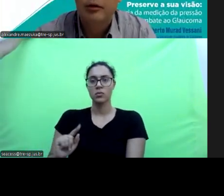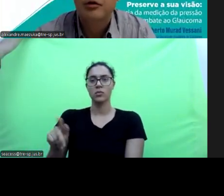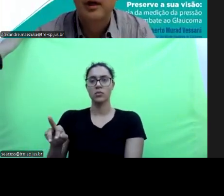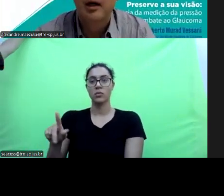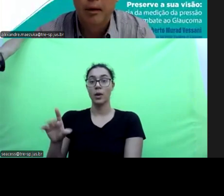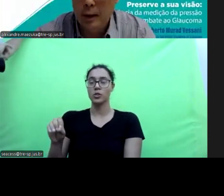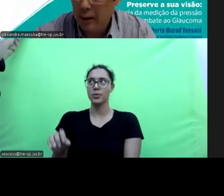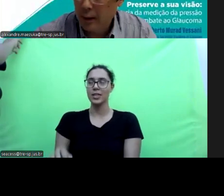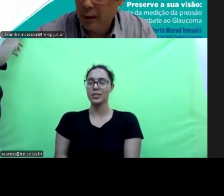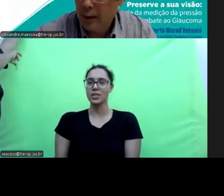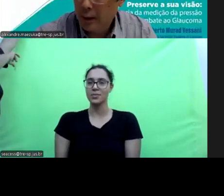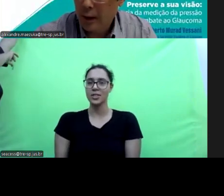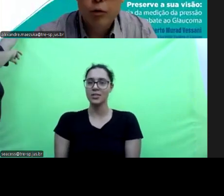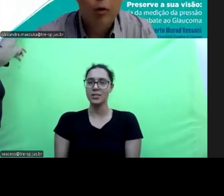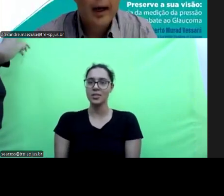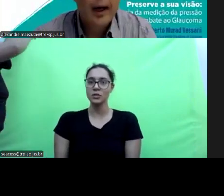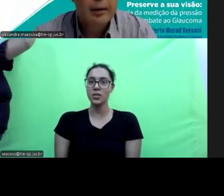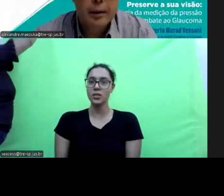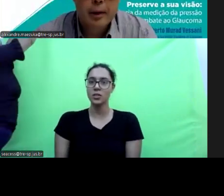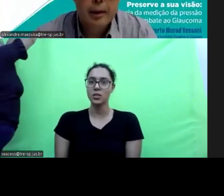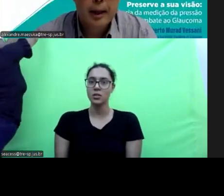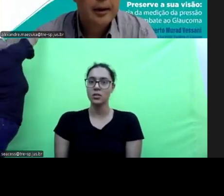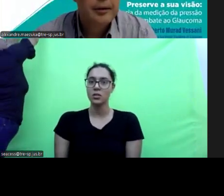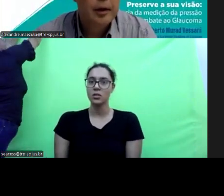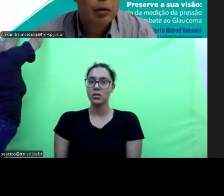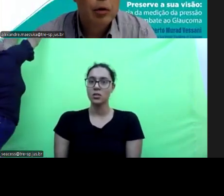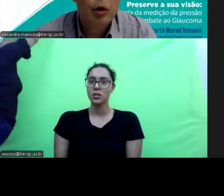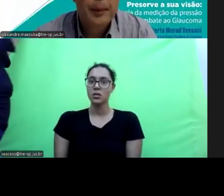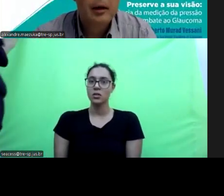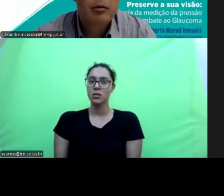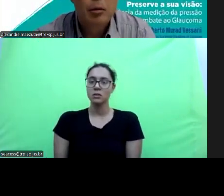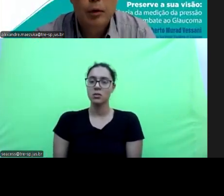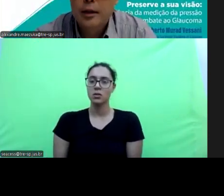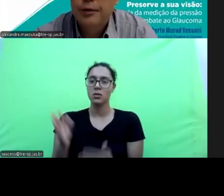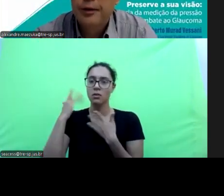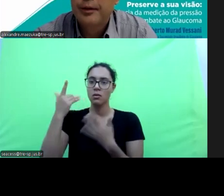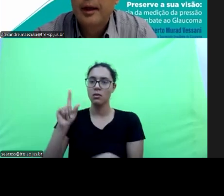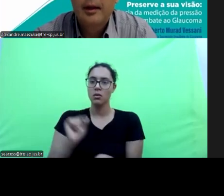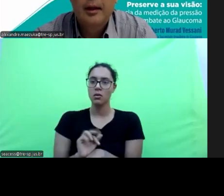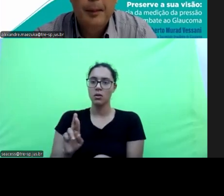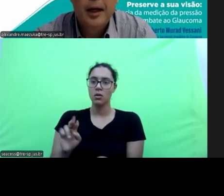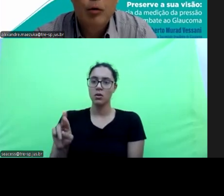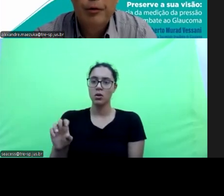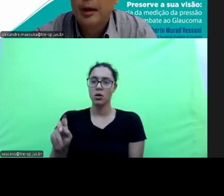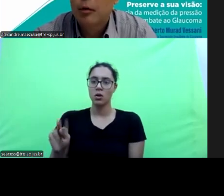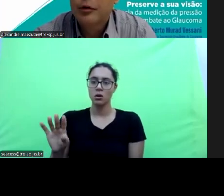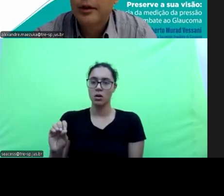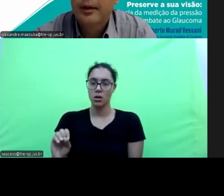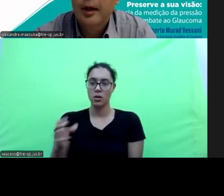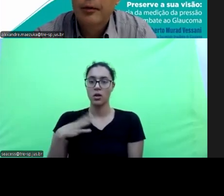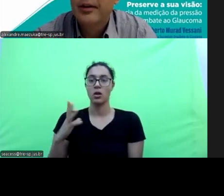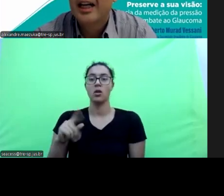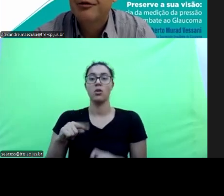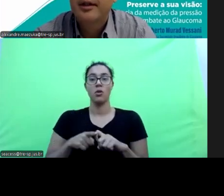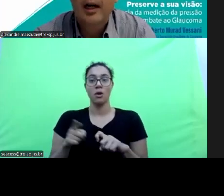de seu diretor-geral, Cláudio Correia, né? Agradecer ao Dr. Roberto Murad Vessani, que é médico